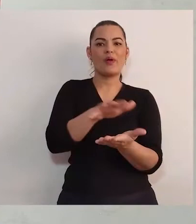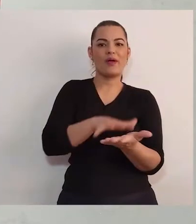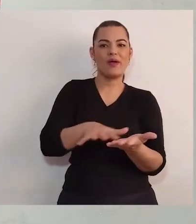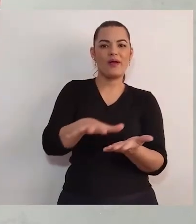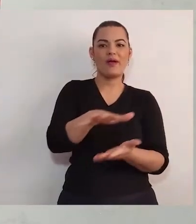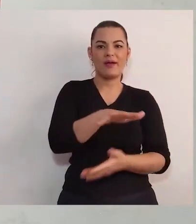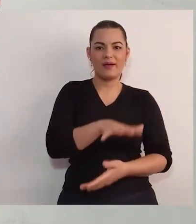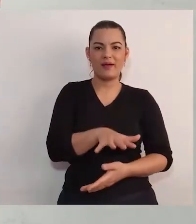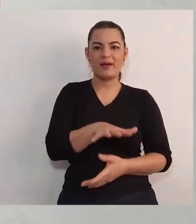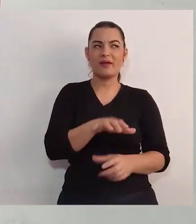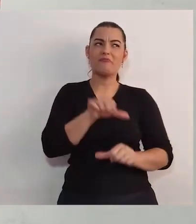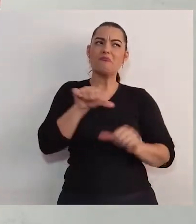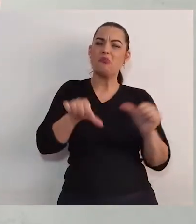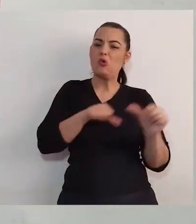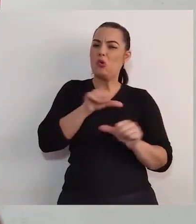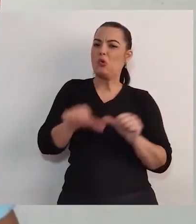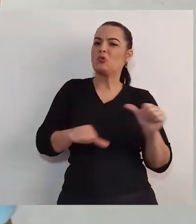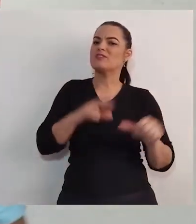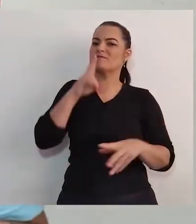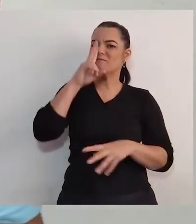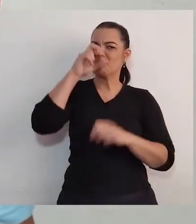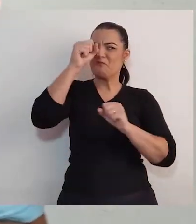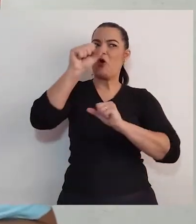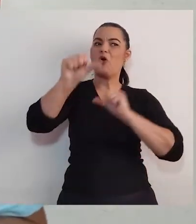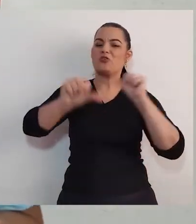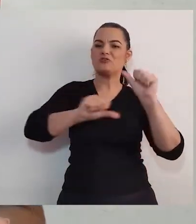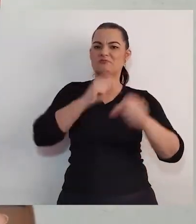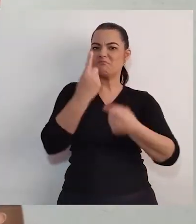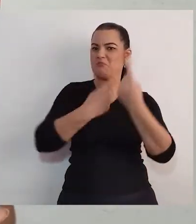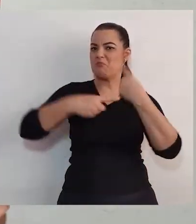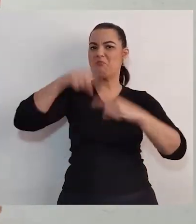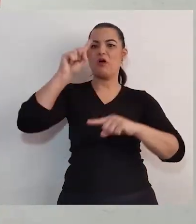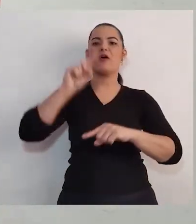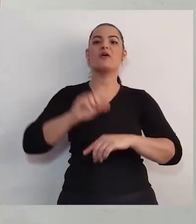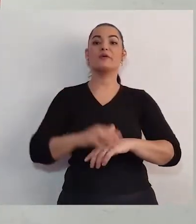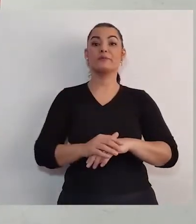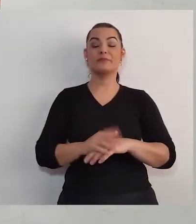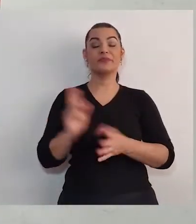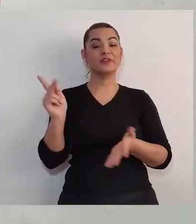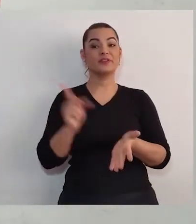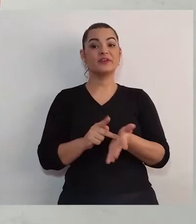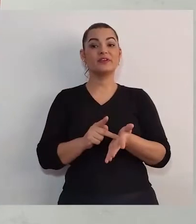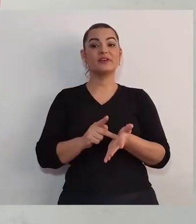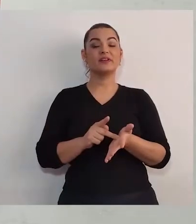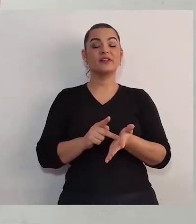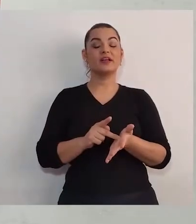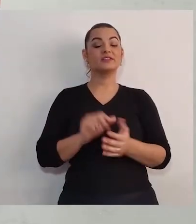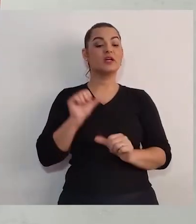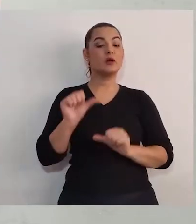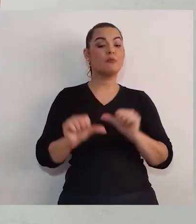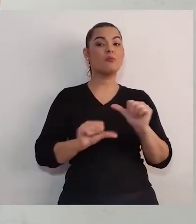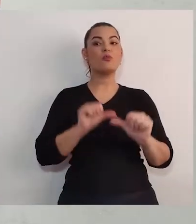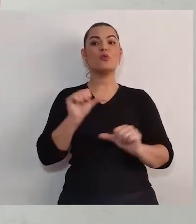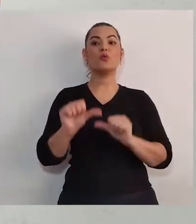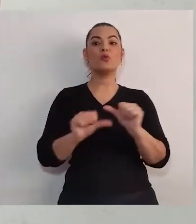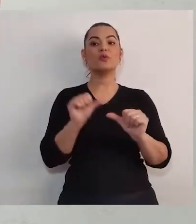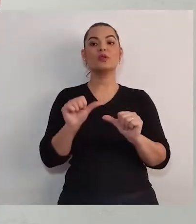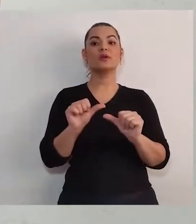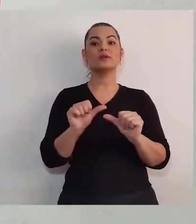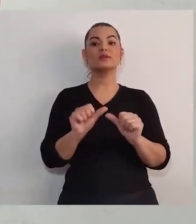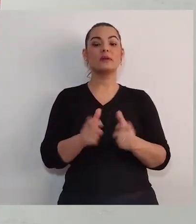Então, muita coisa mudou. E a maior parte dessas mudanças é decorrente do hábito,